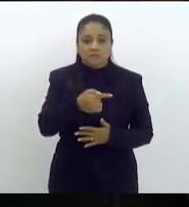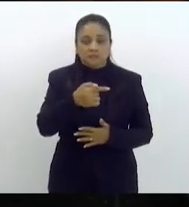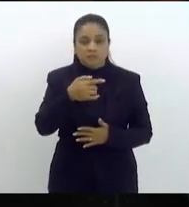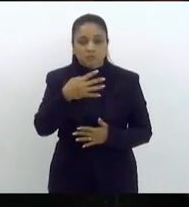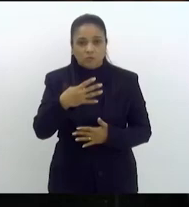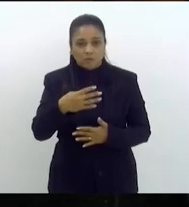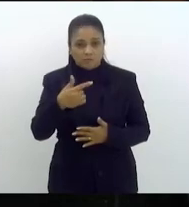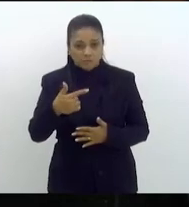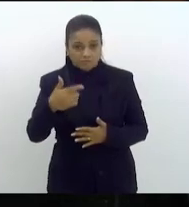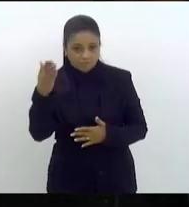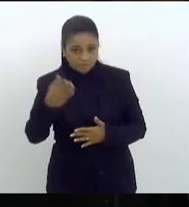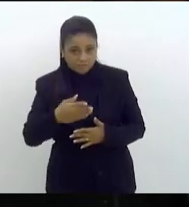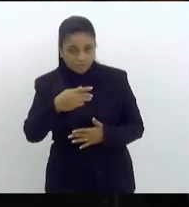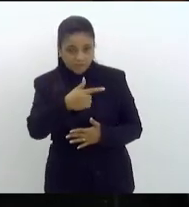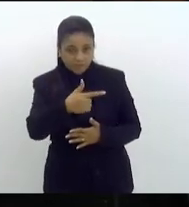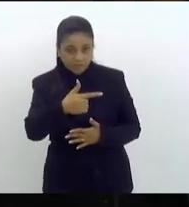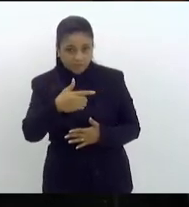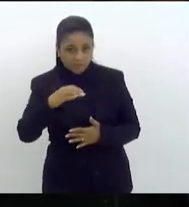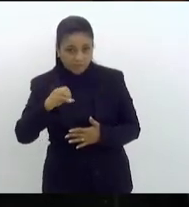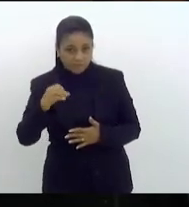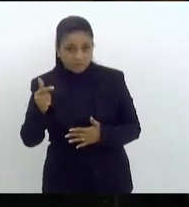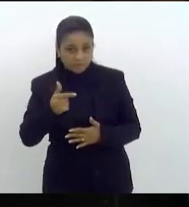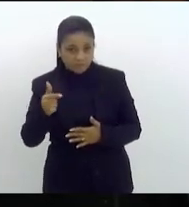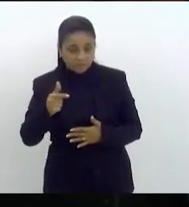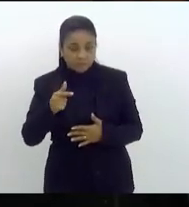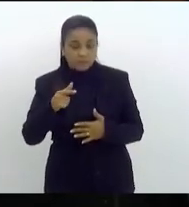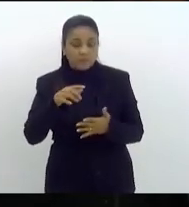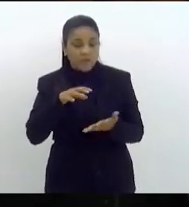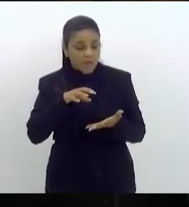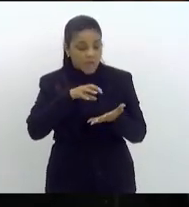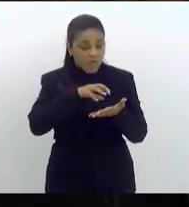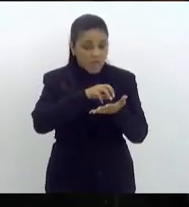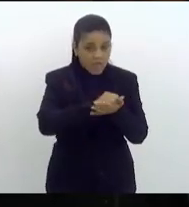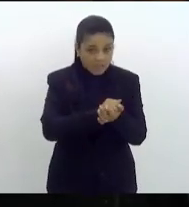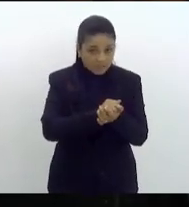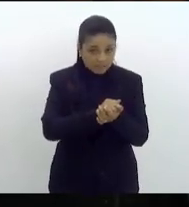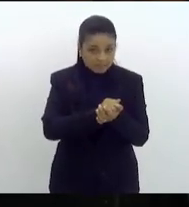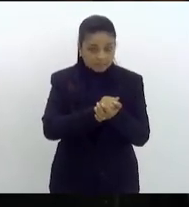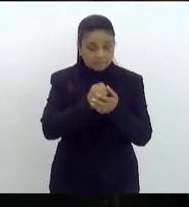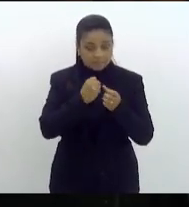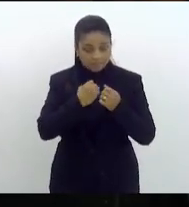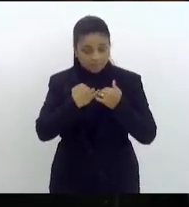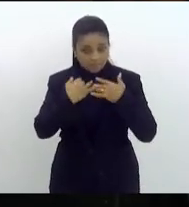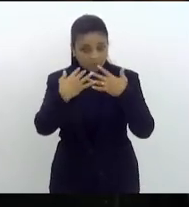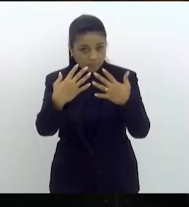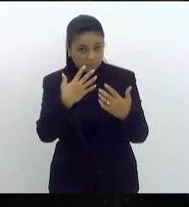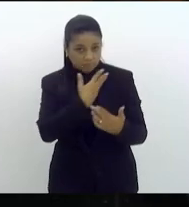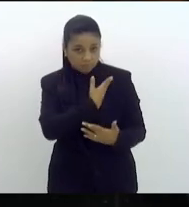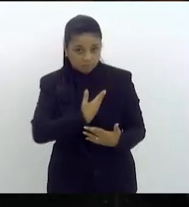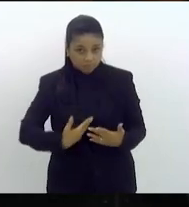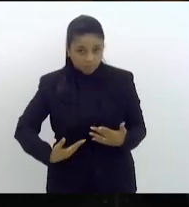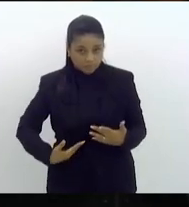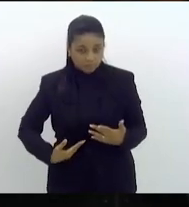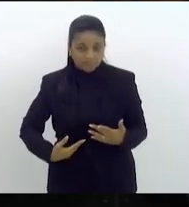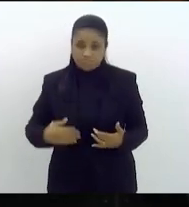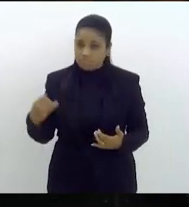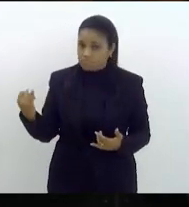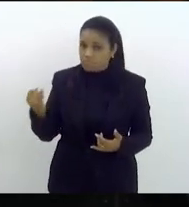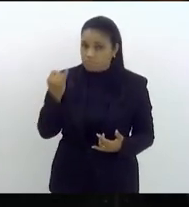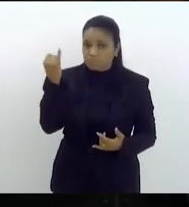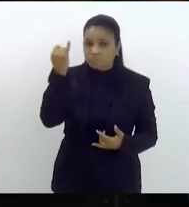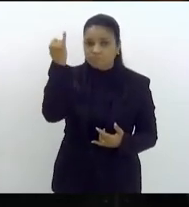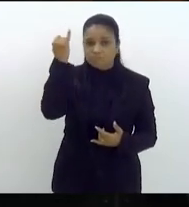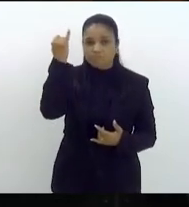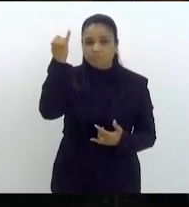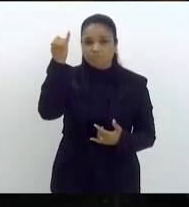primeiro registrar que uma audiência pública desta relevância deveria ter sido